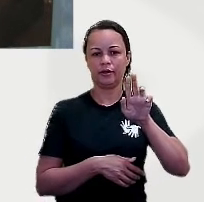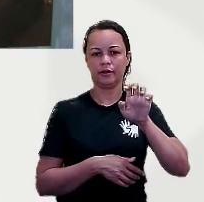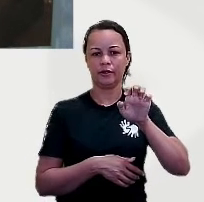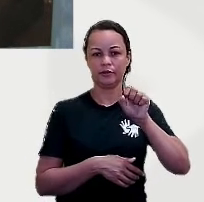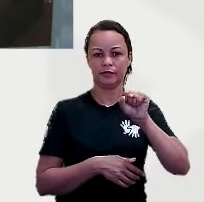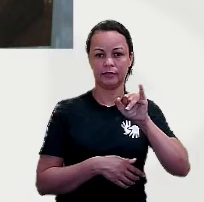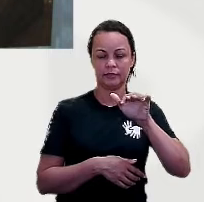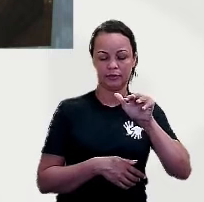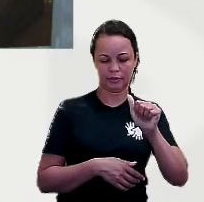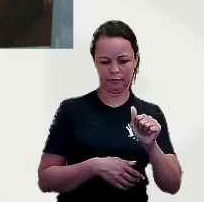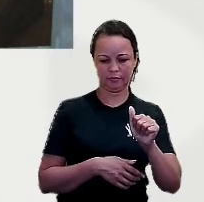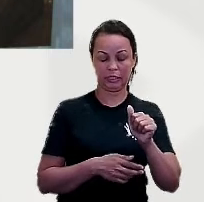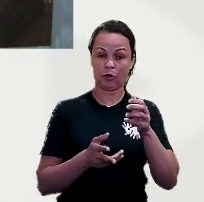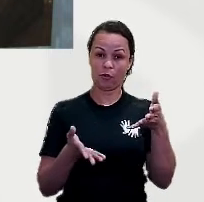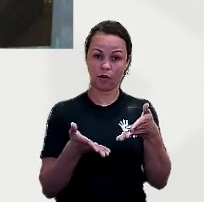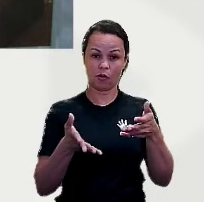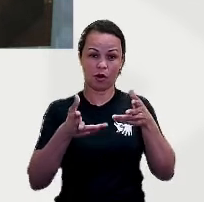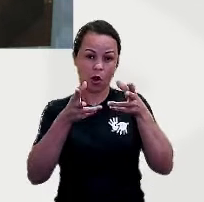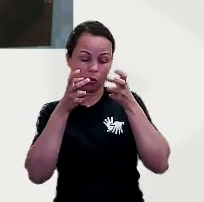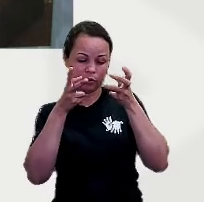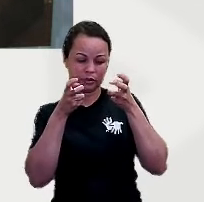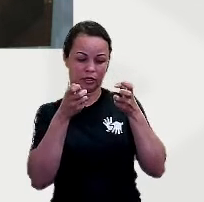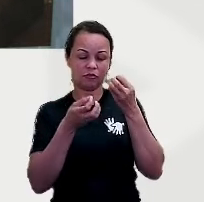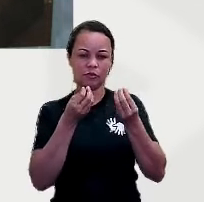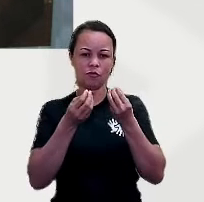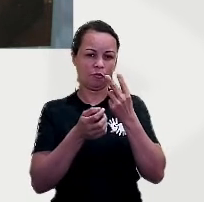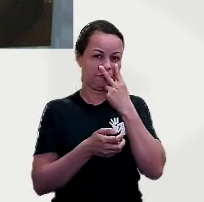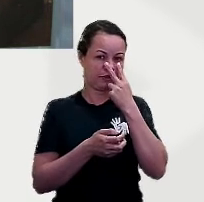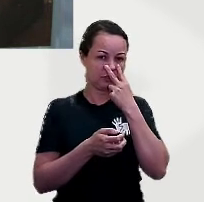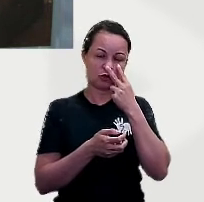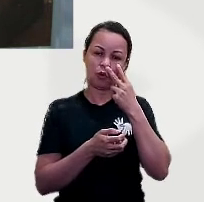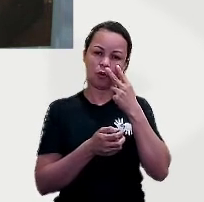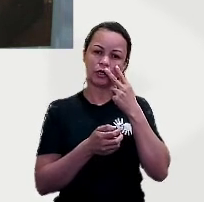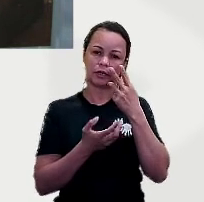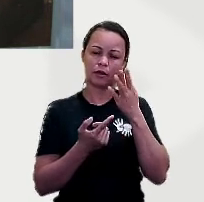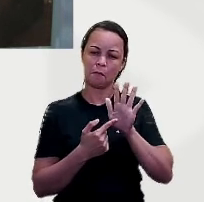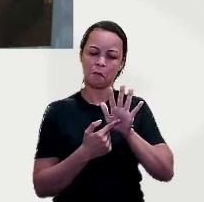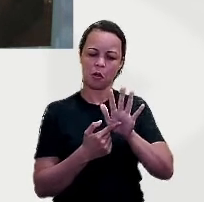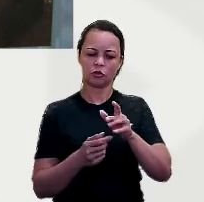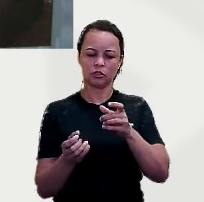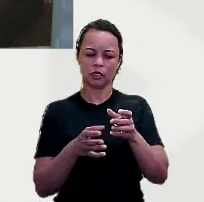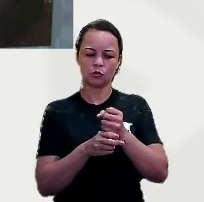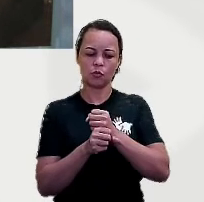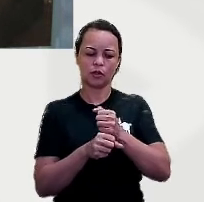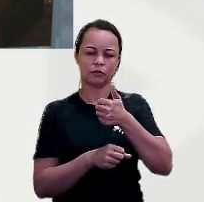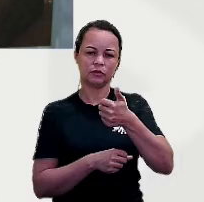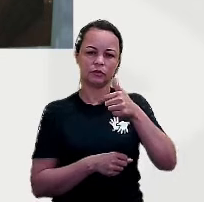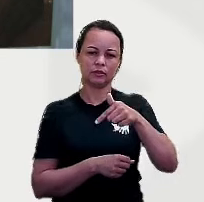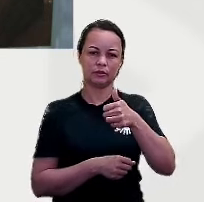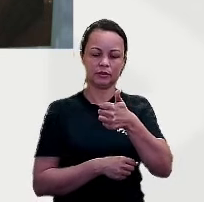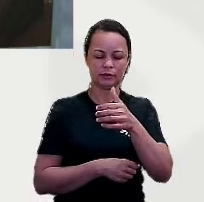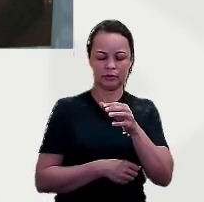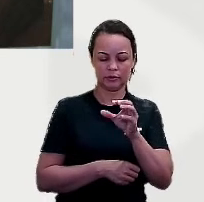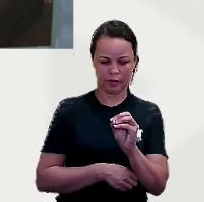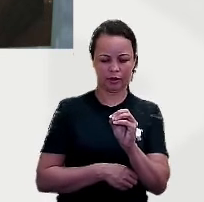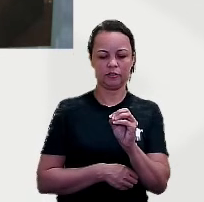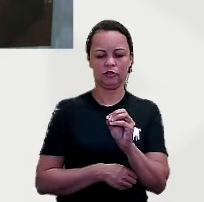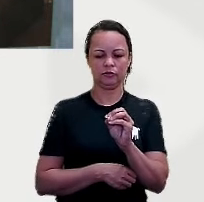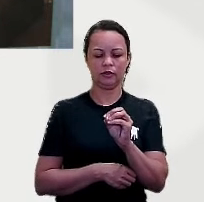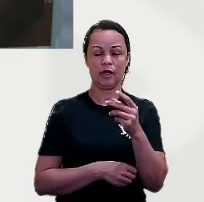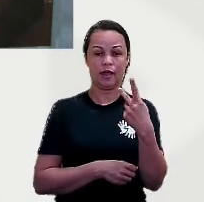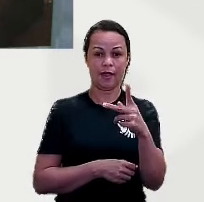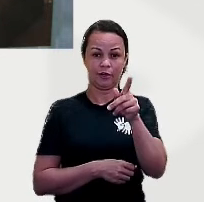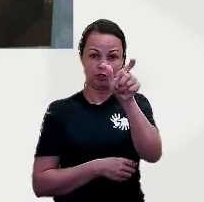vocês observem como Vitória também se destaca. Em 1710, essa pessoa que vocês veem na